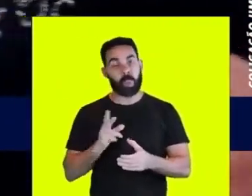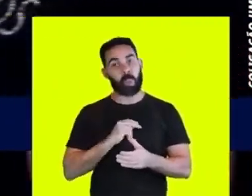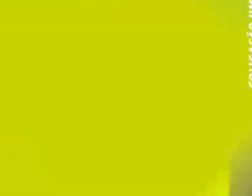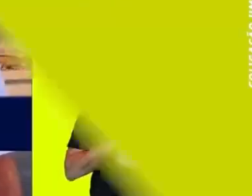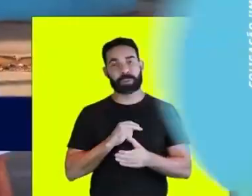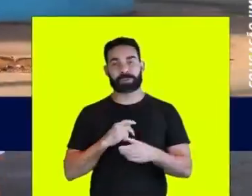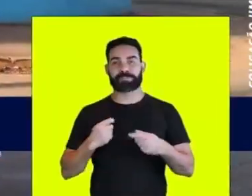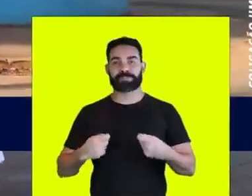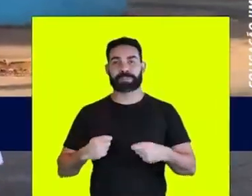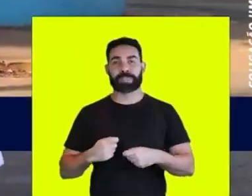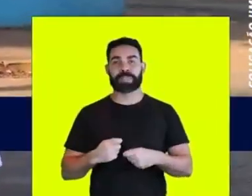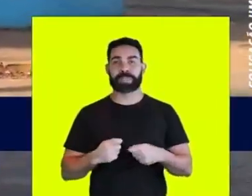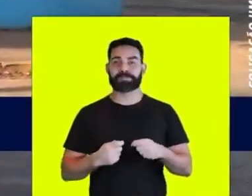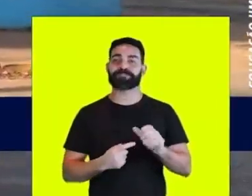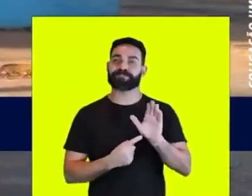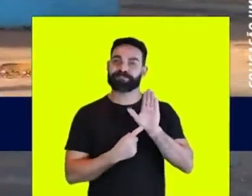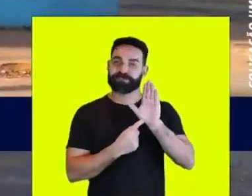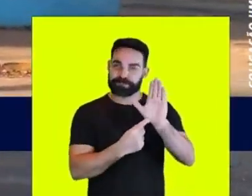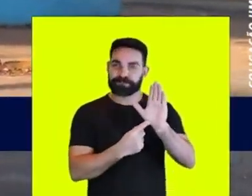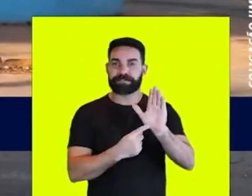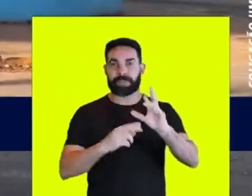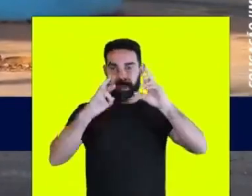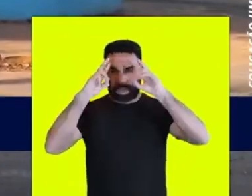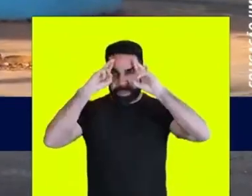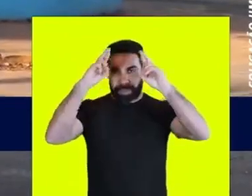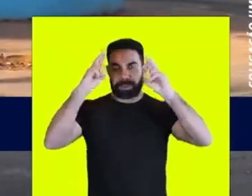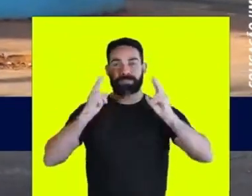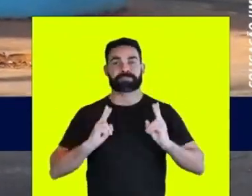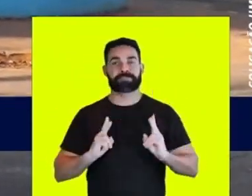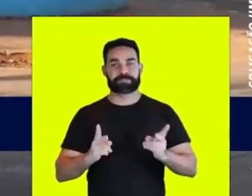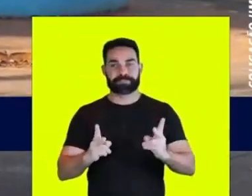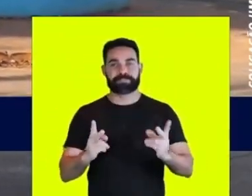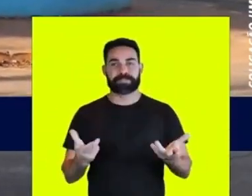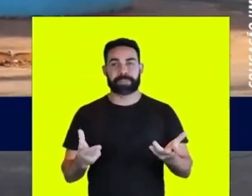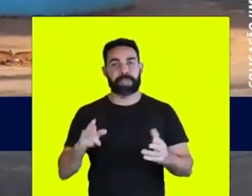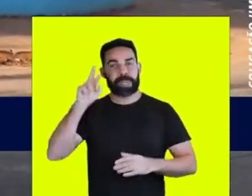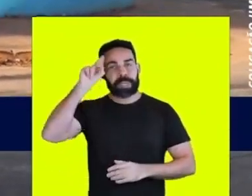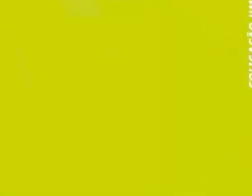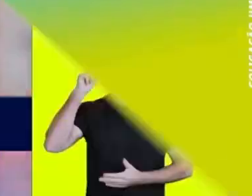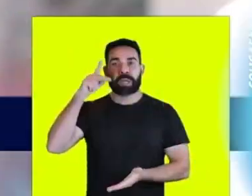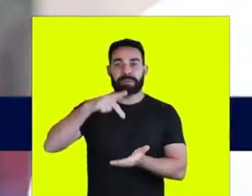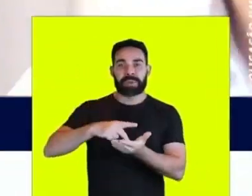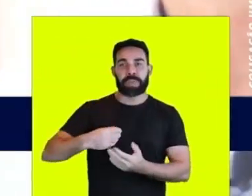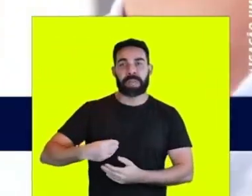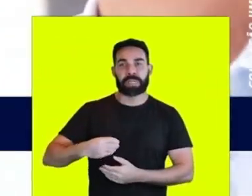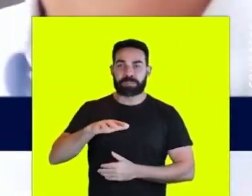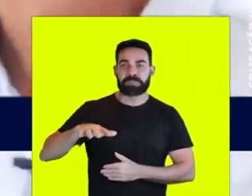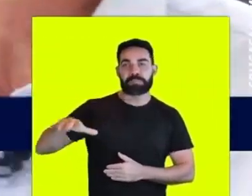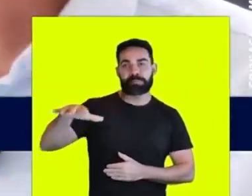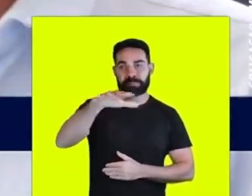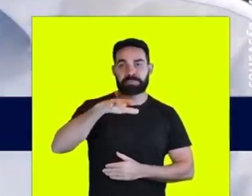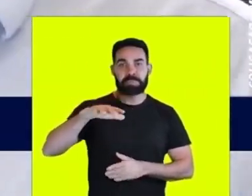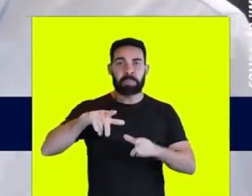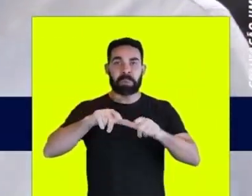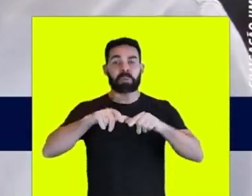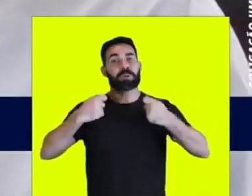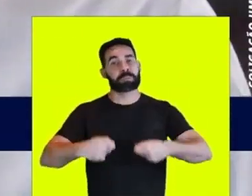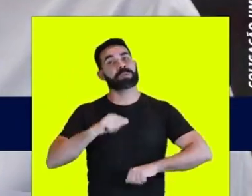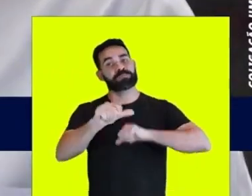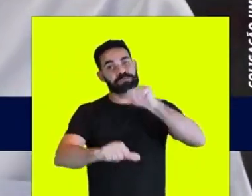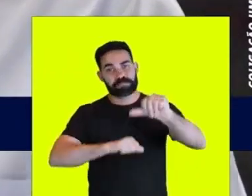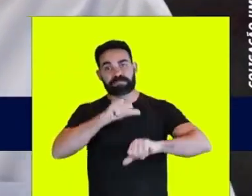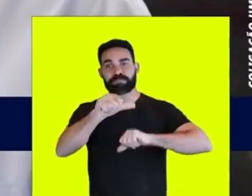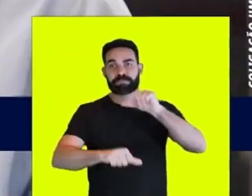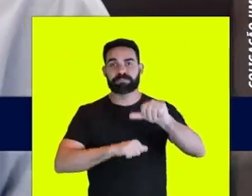e panela, lá. Bauru precisa de mais seriedade, gente. Dessa forma não pode continuar. São histórias reais de uma cidade que